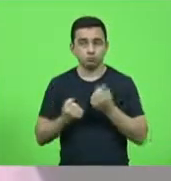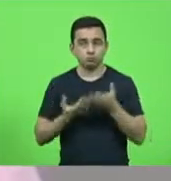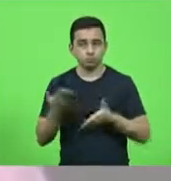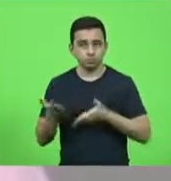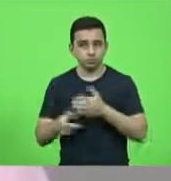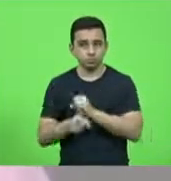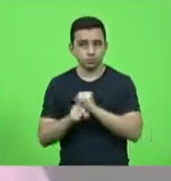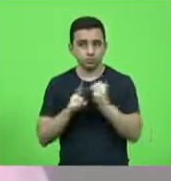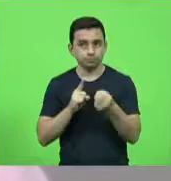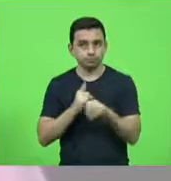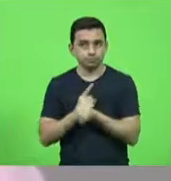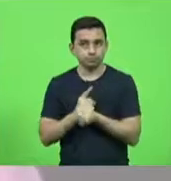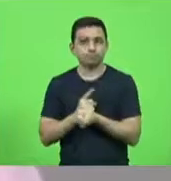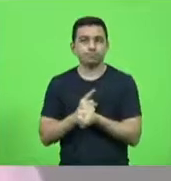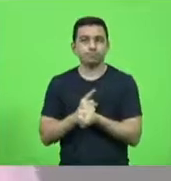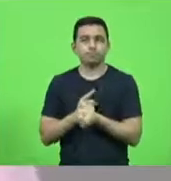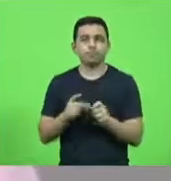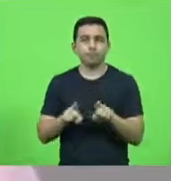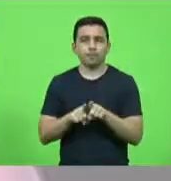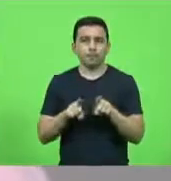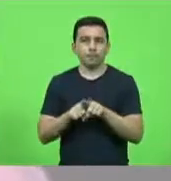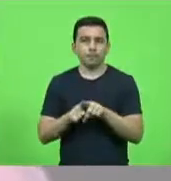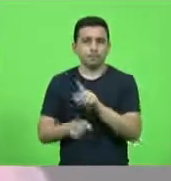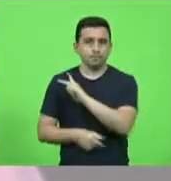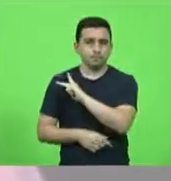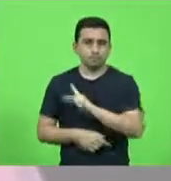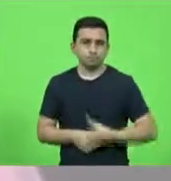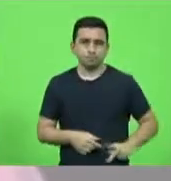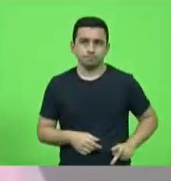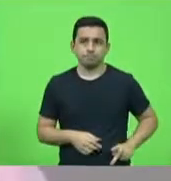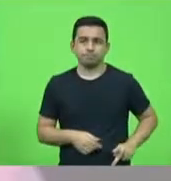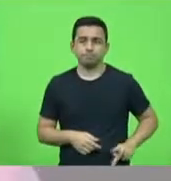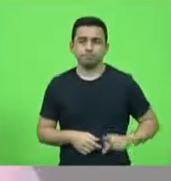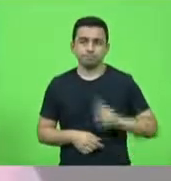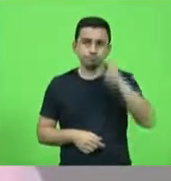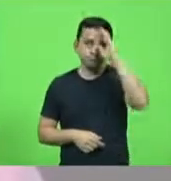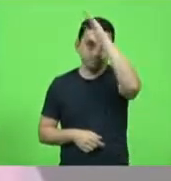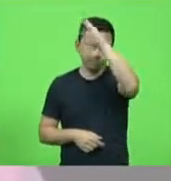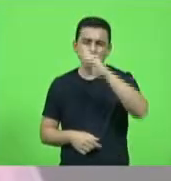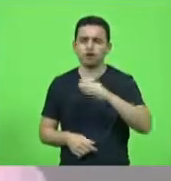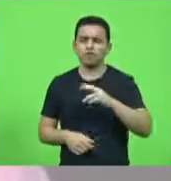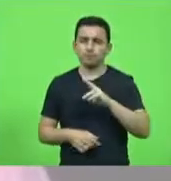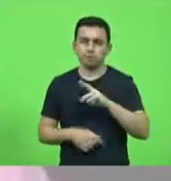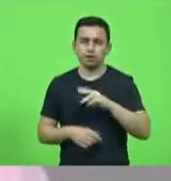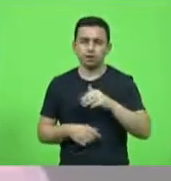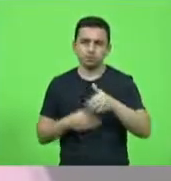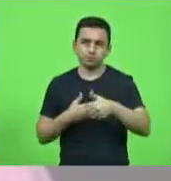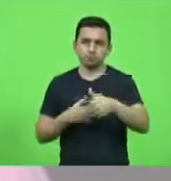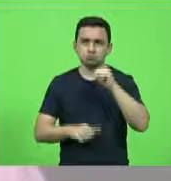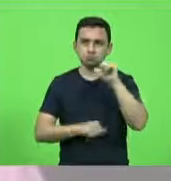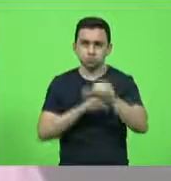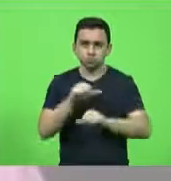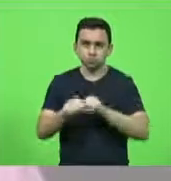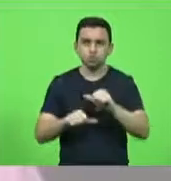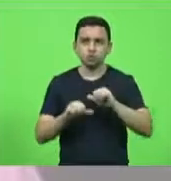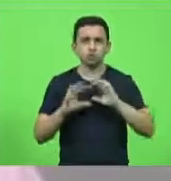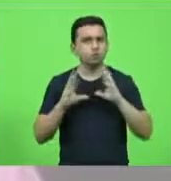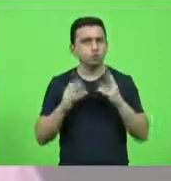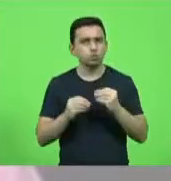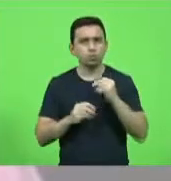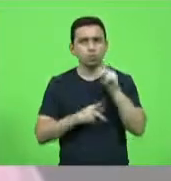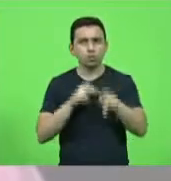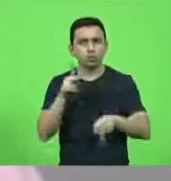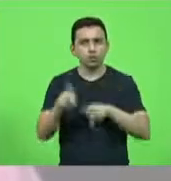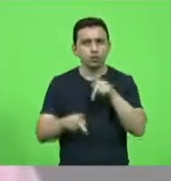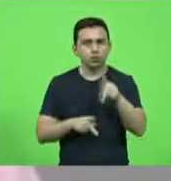social. O presidente Bolsonaro, que está mudando O que nós, o que a população de bem